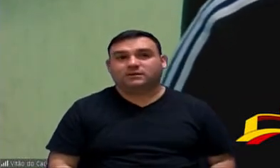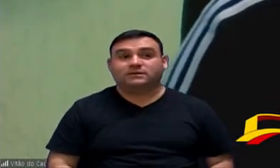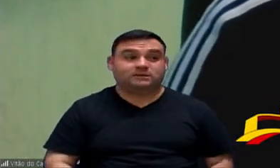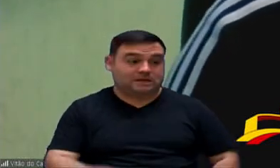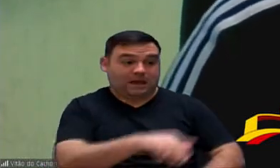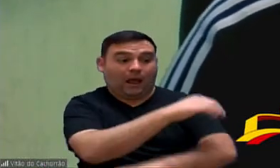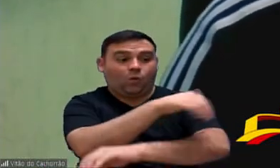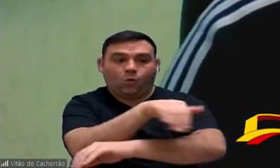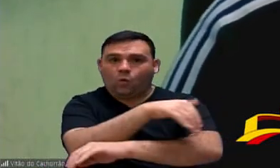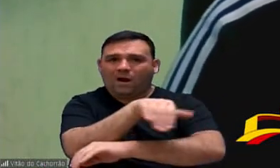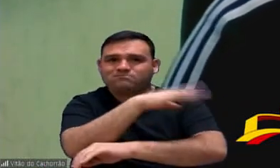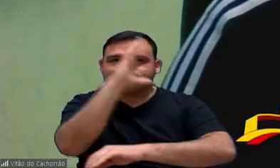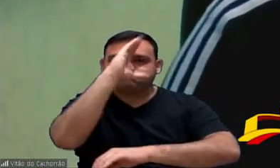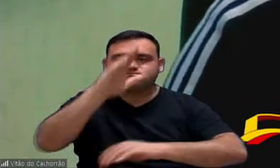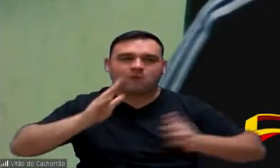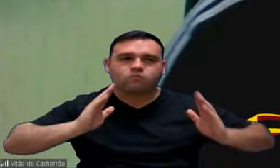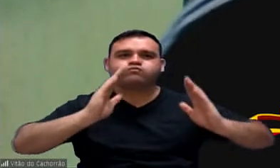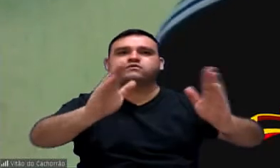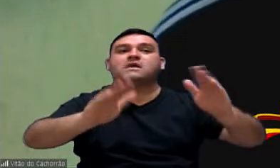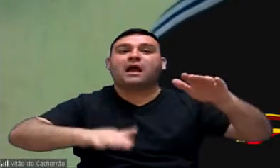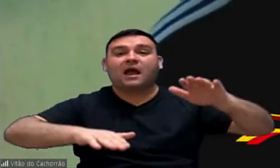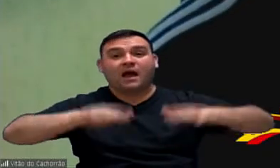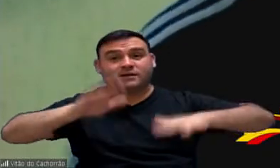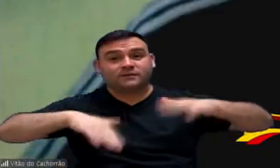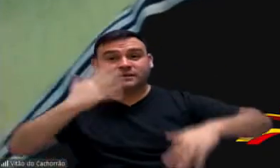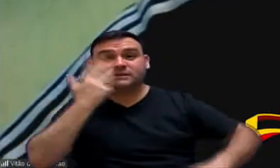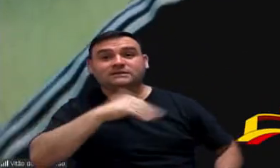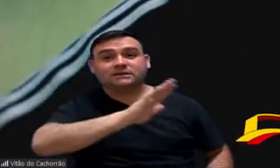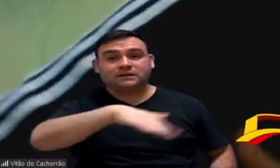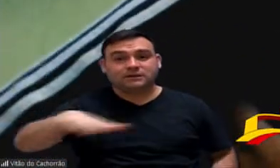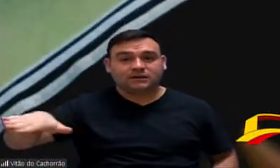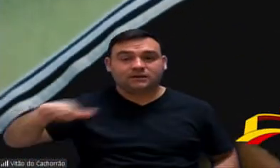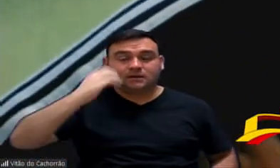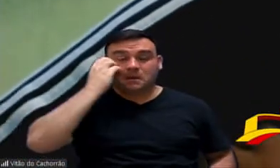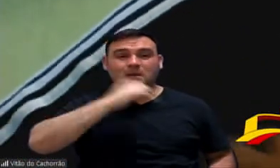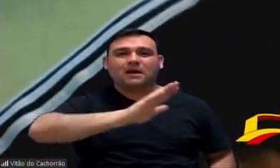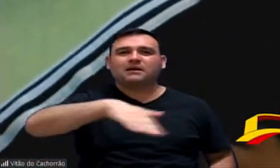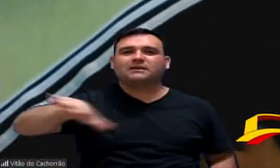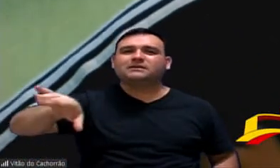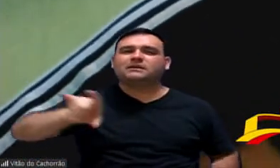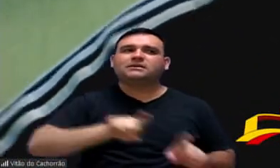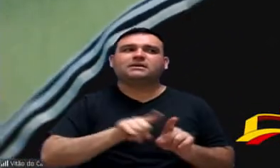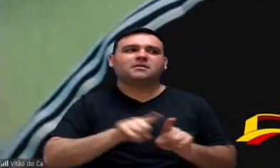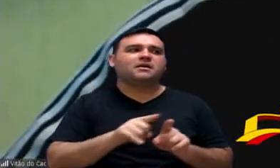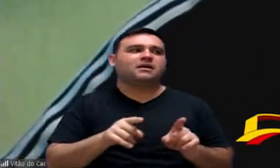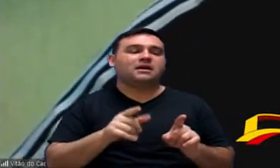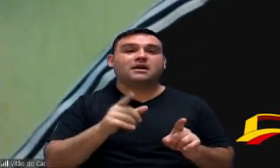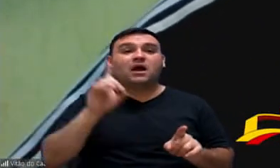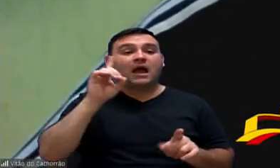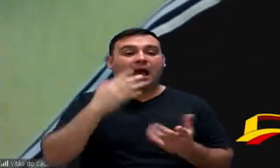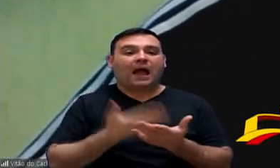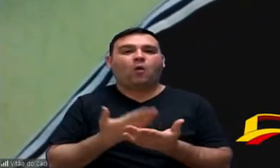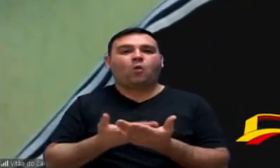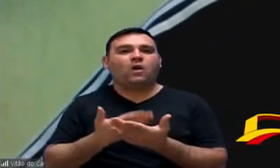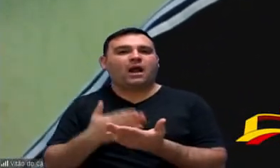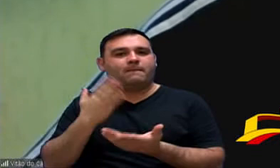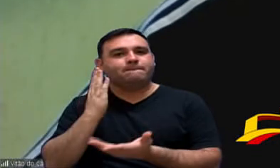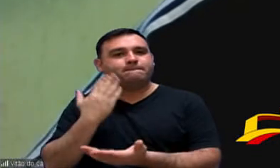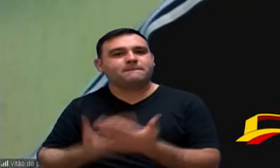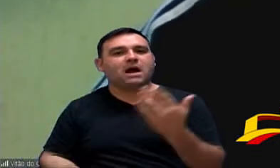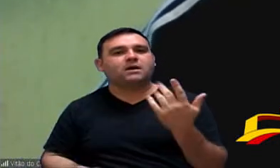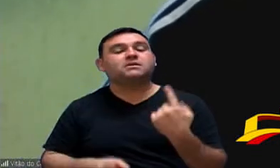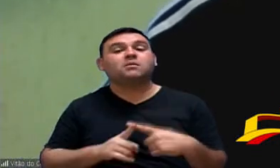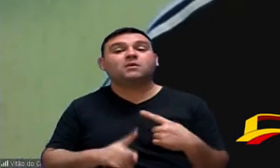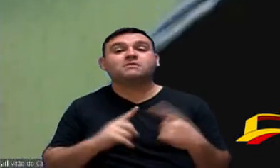ruas principais, às vezes as crianças, vereadora Yara, perdem até o dia de aula. Porque o